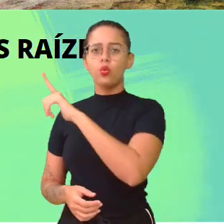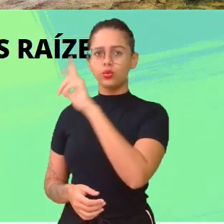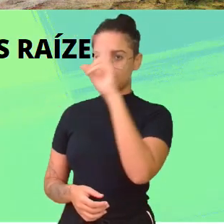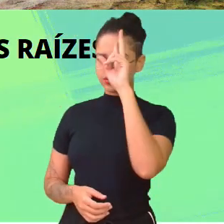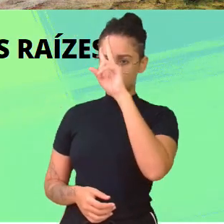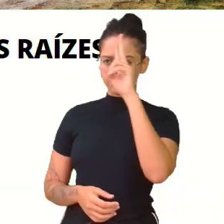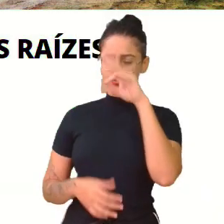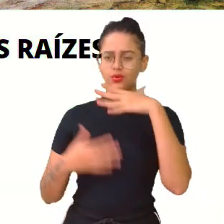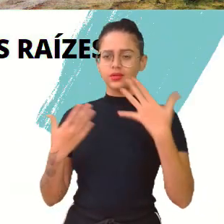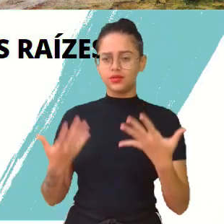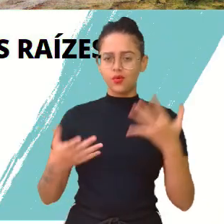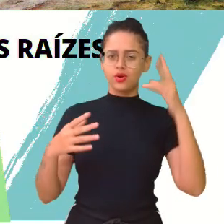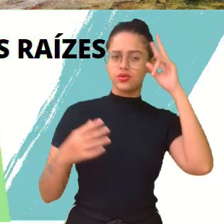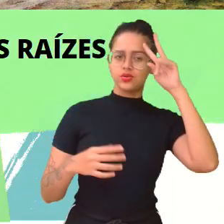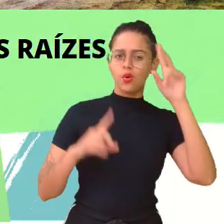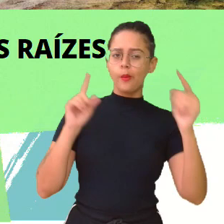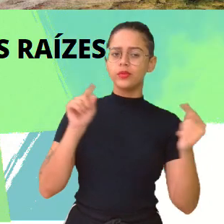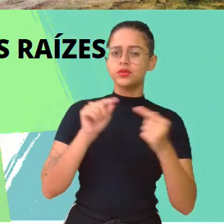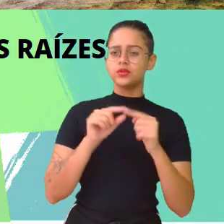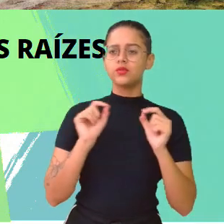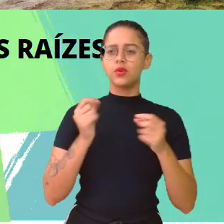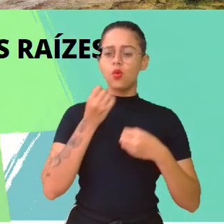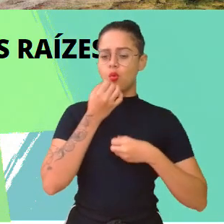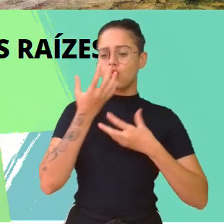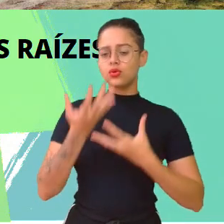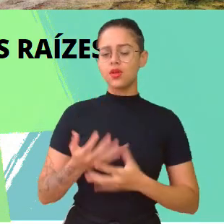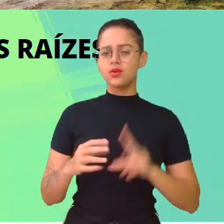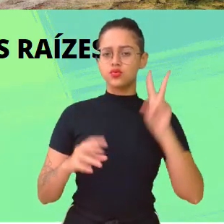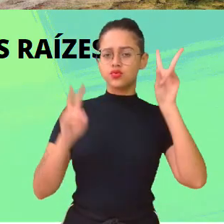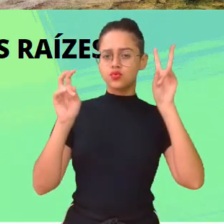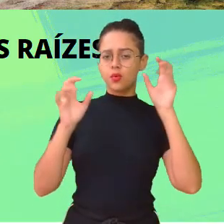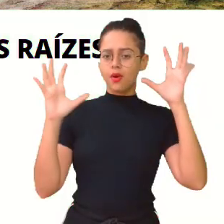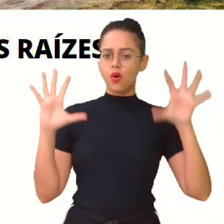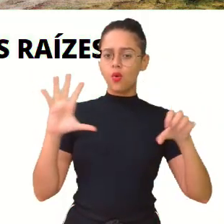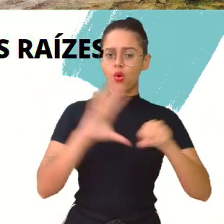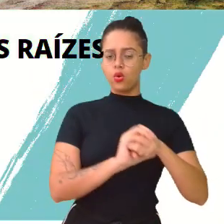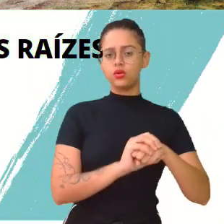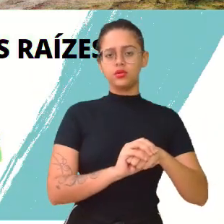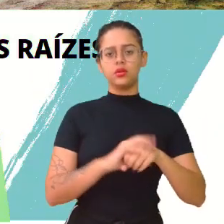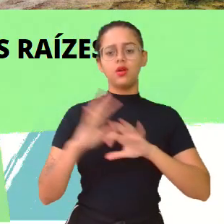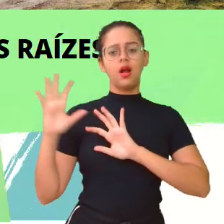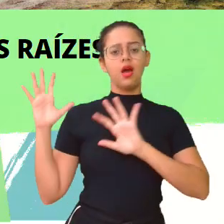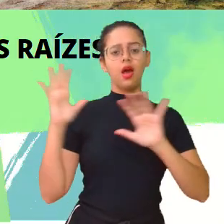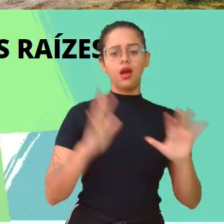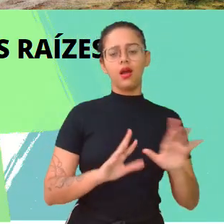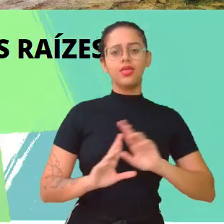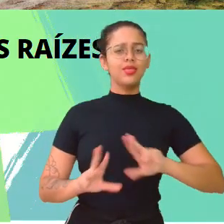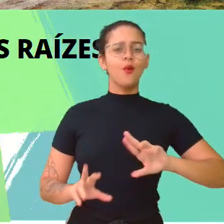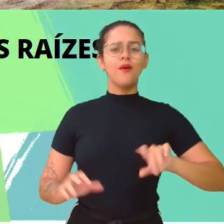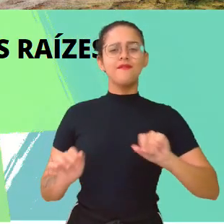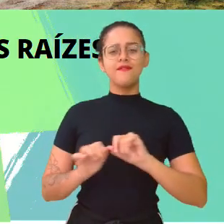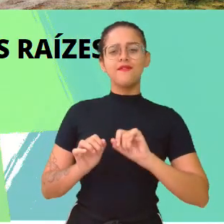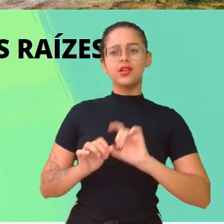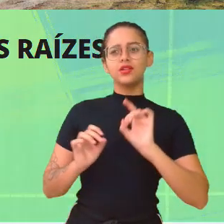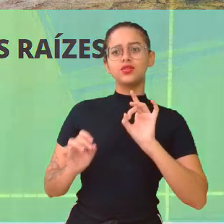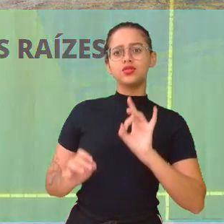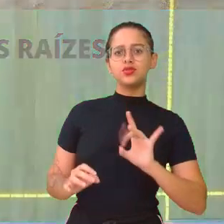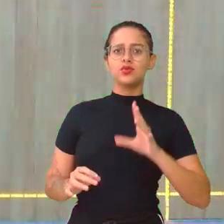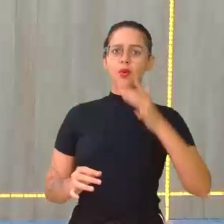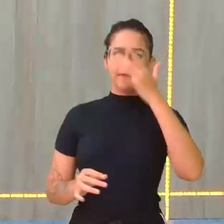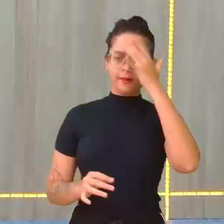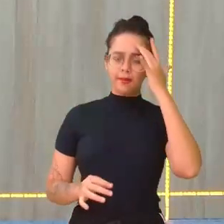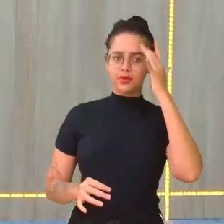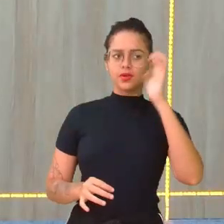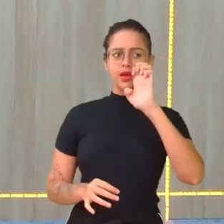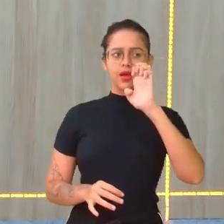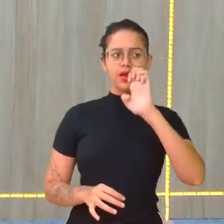histórias eram com o objetivo de contar a respeito da nossa colonização. Colonização que não é feita apenas dos povos brancos e